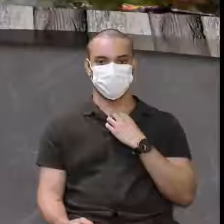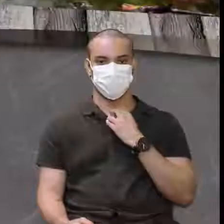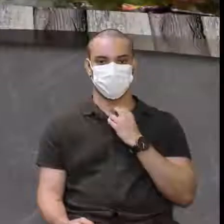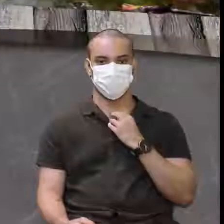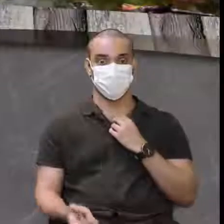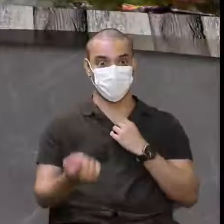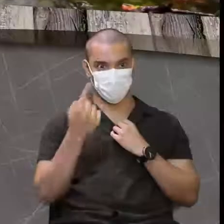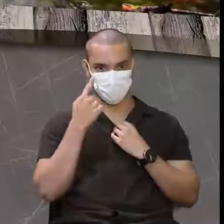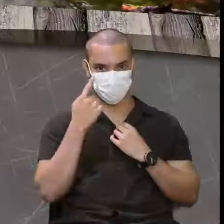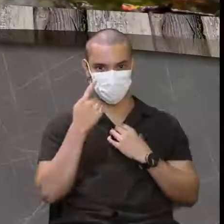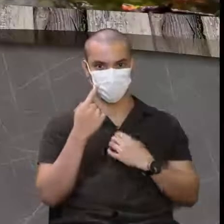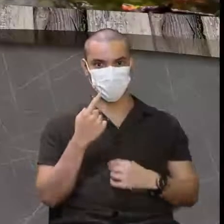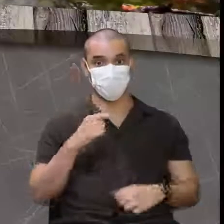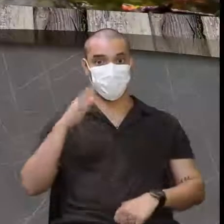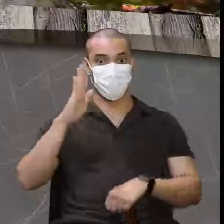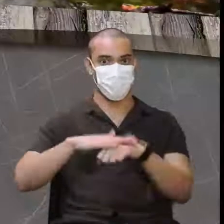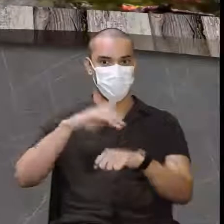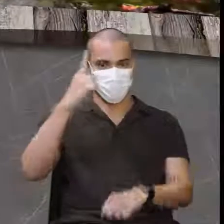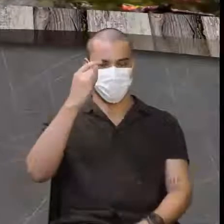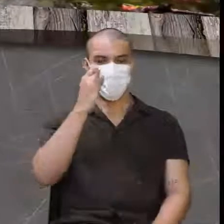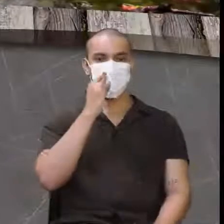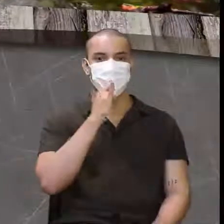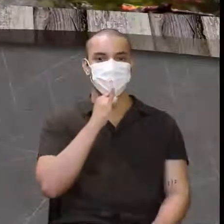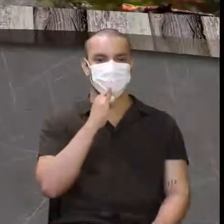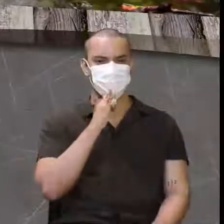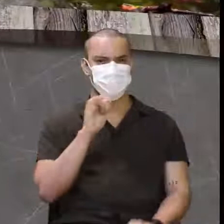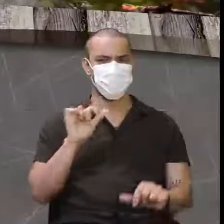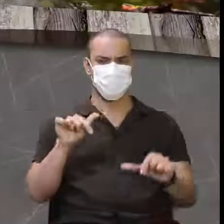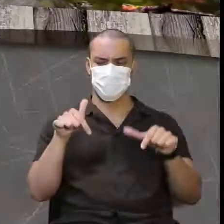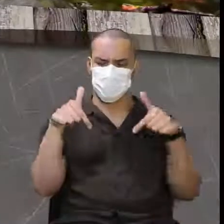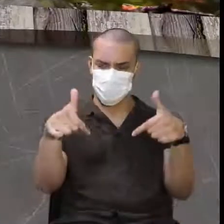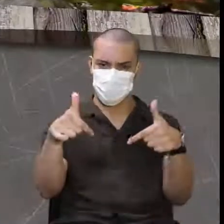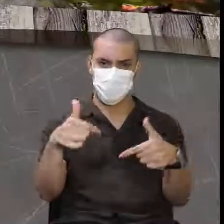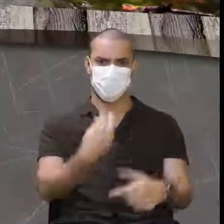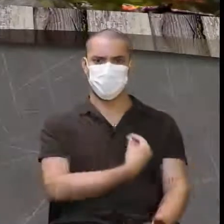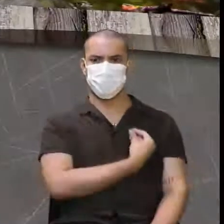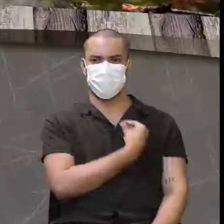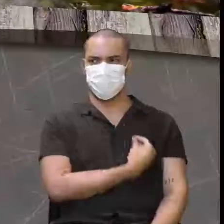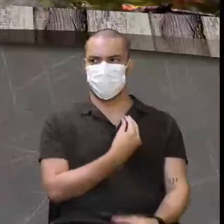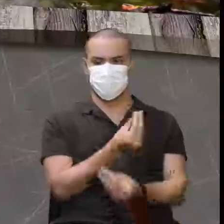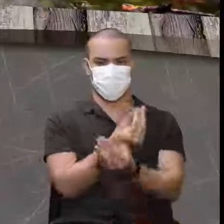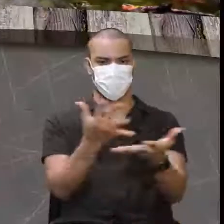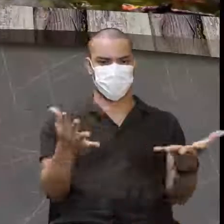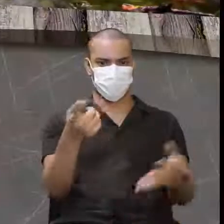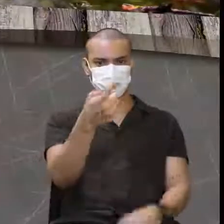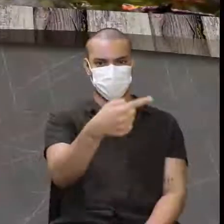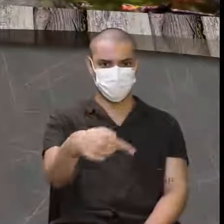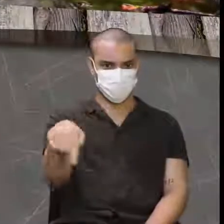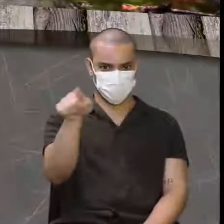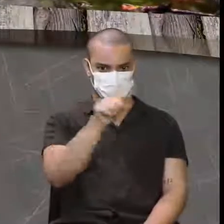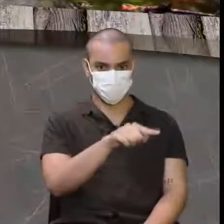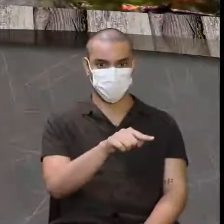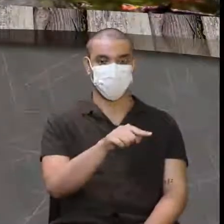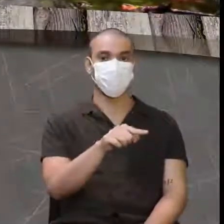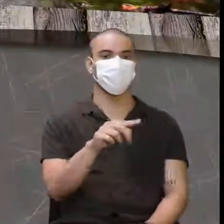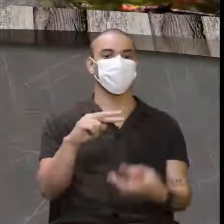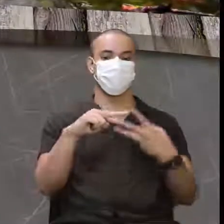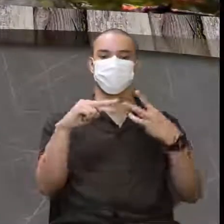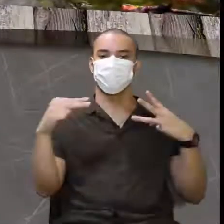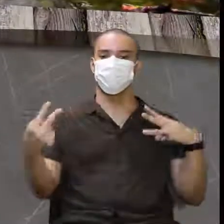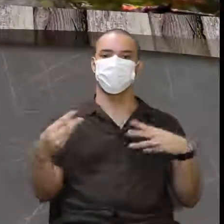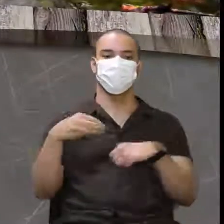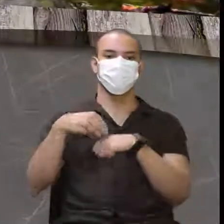Olha aqui para mim. Mais um exemplo, mais uma lição de vida trazida por Gregor Mendel. Sabe qual